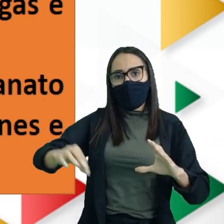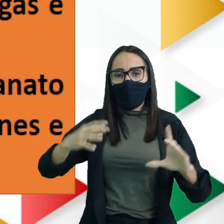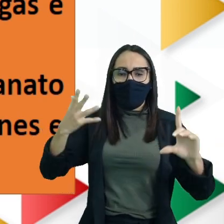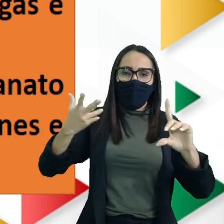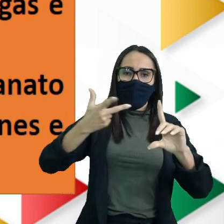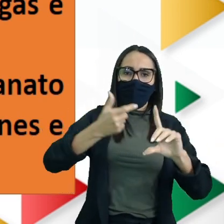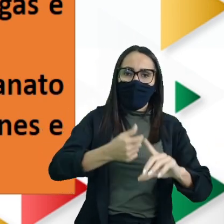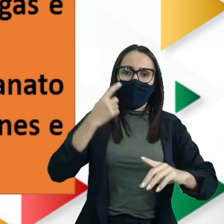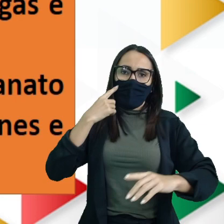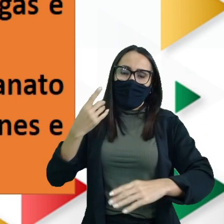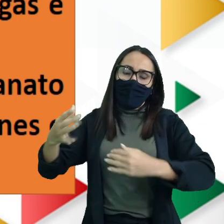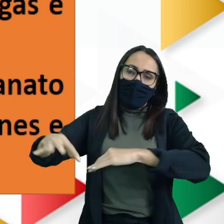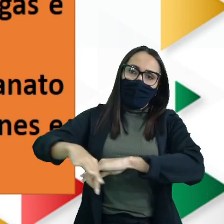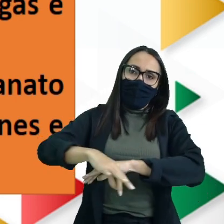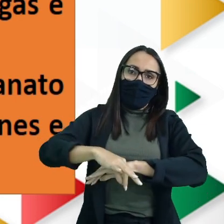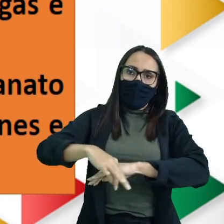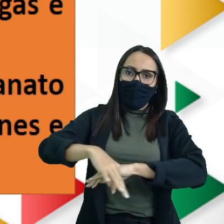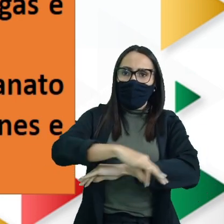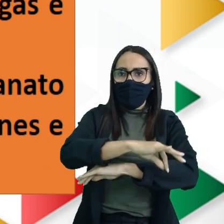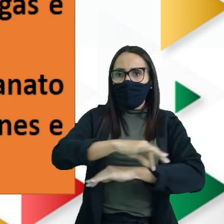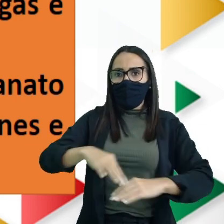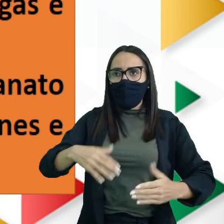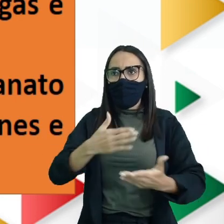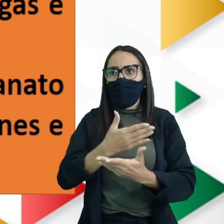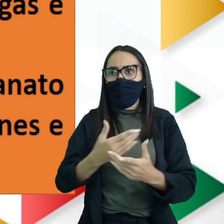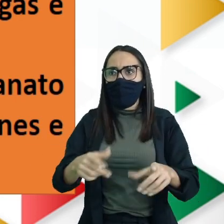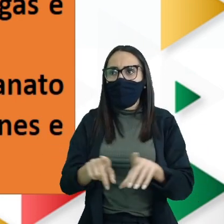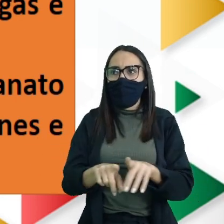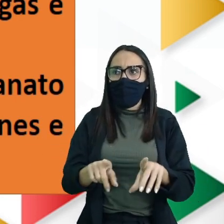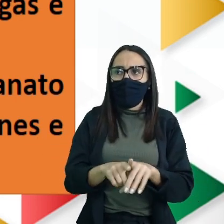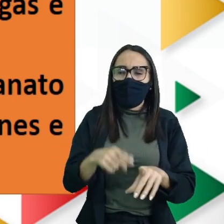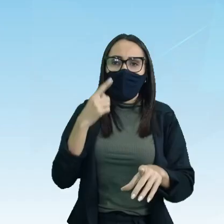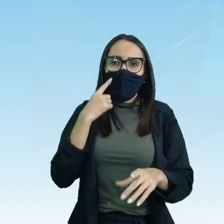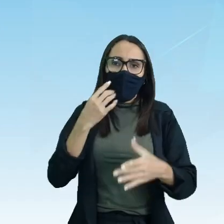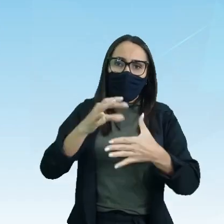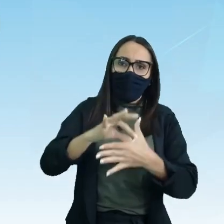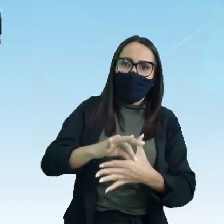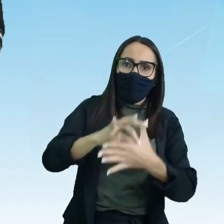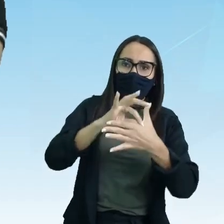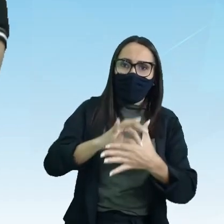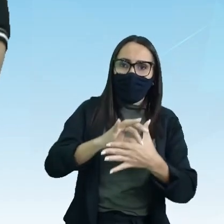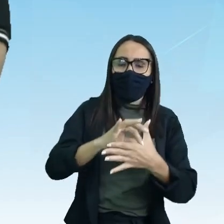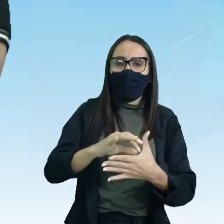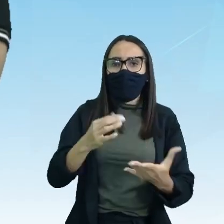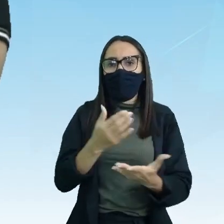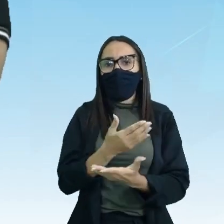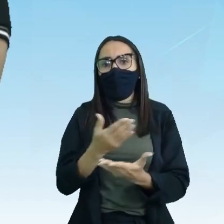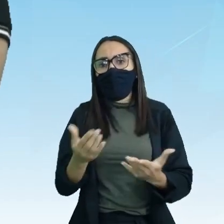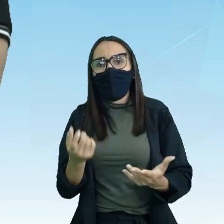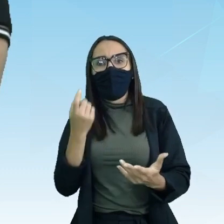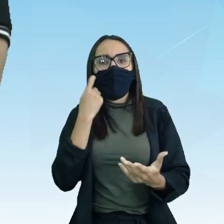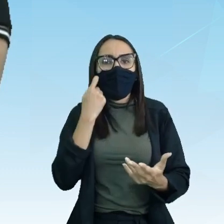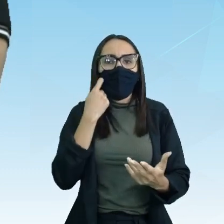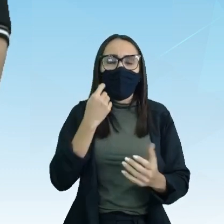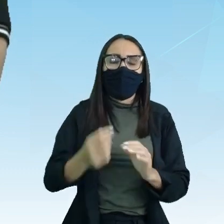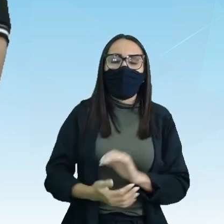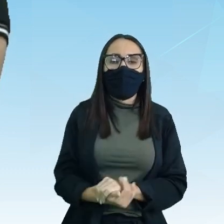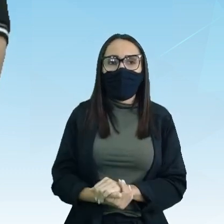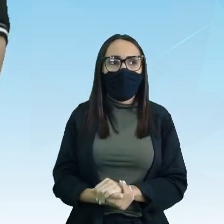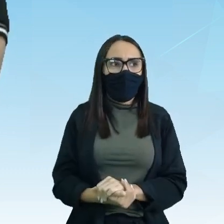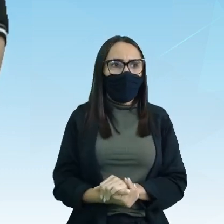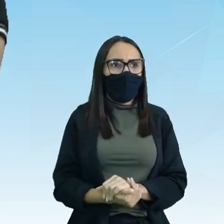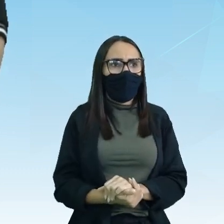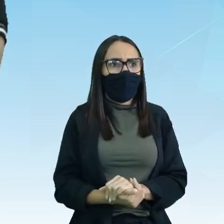variado de peixes e crustáceos, charques e outras carnes e cereais. Eu gostaria de chamar a atenção para o primeiro ponto